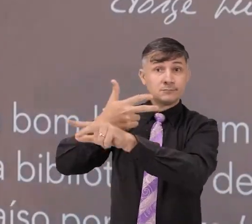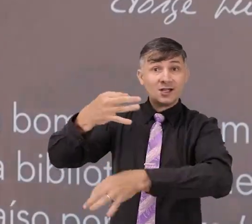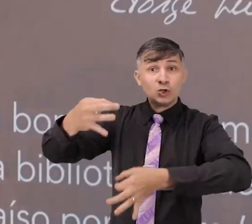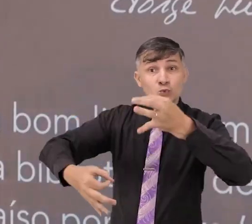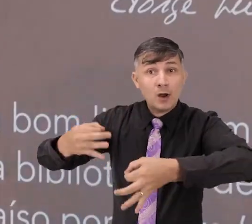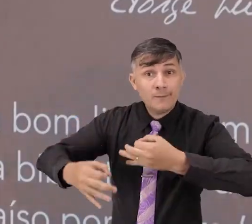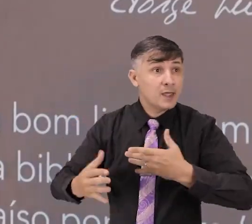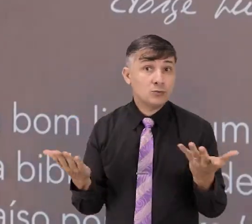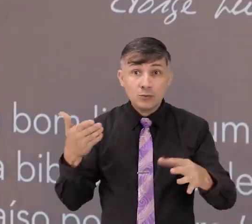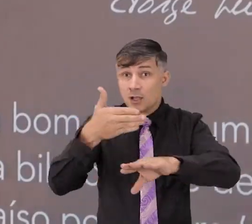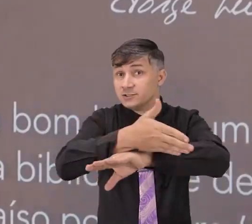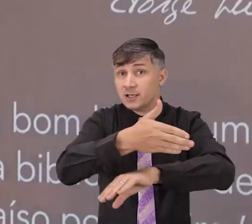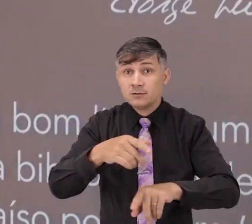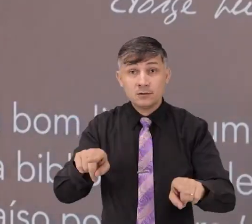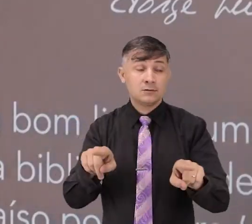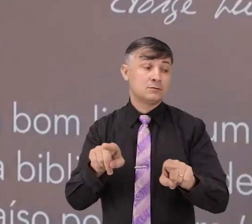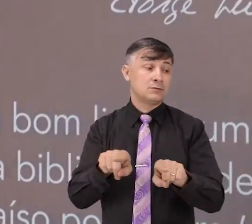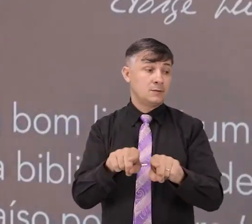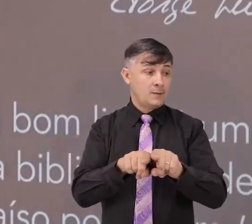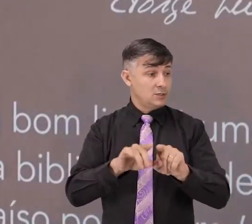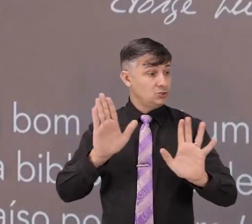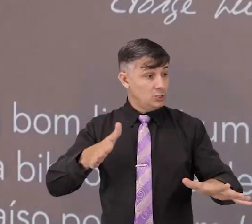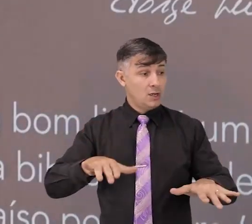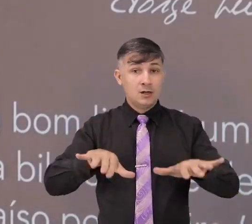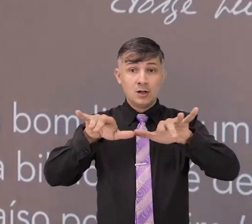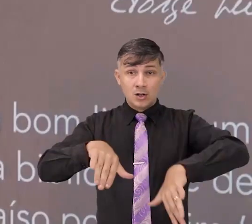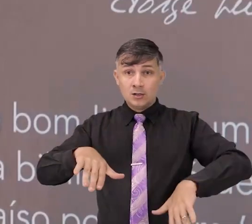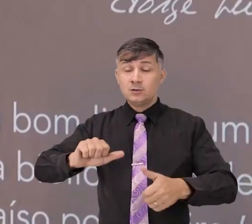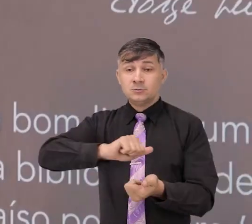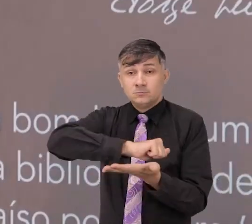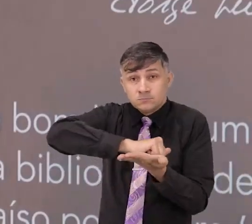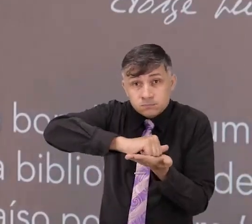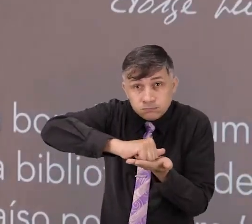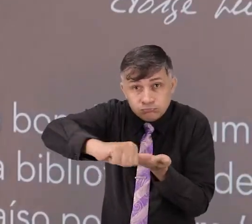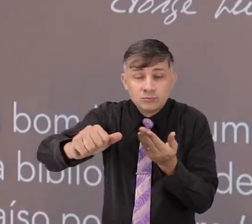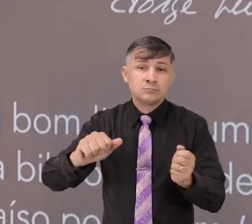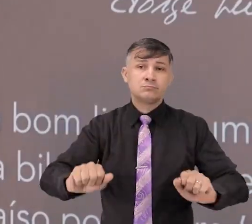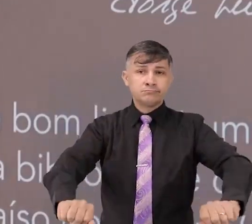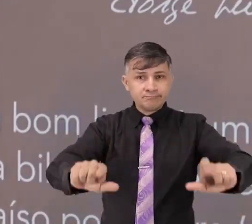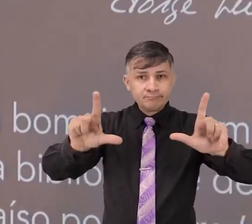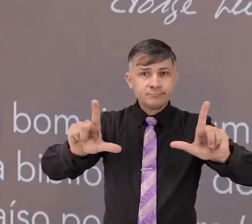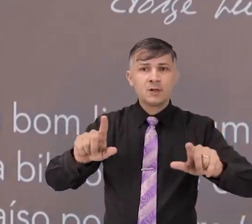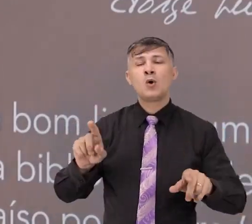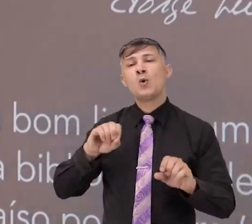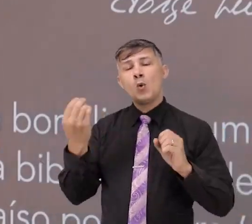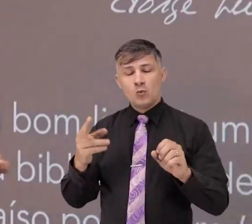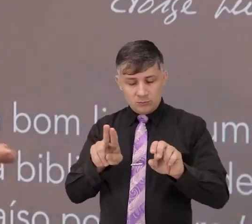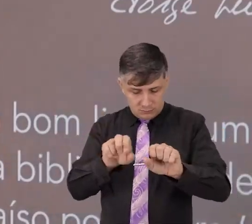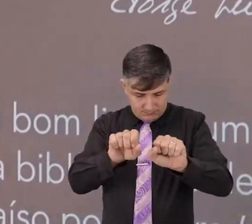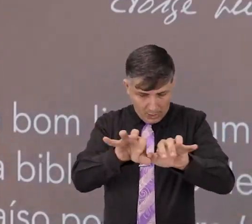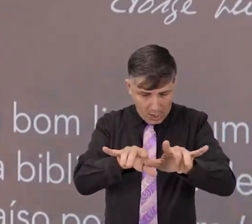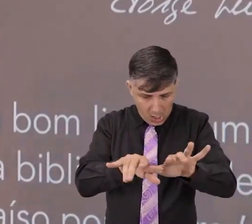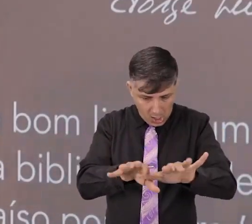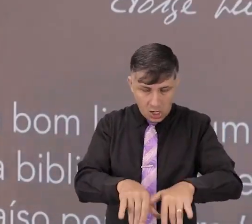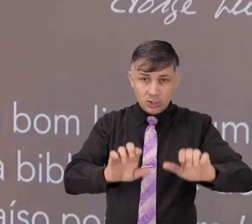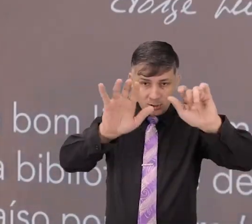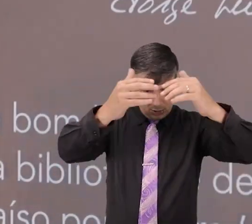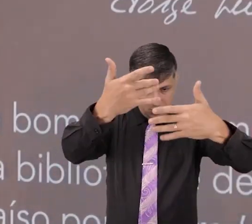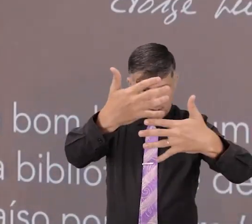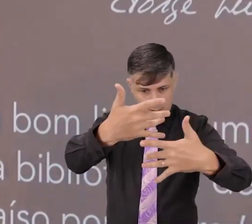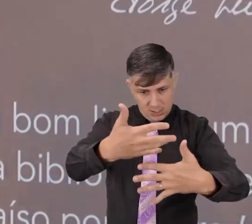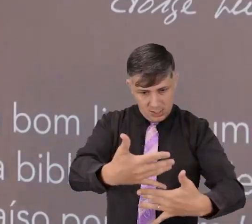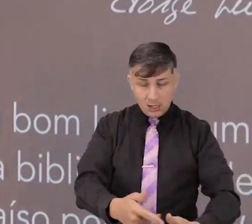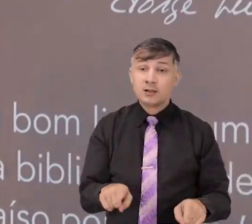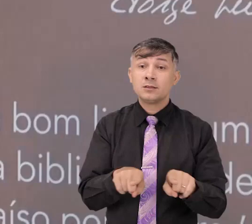digitalizar suas peças ou digitar as suas petições, mas, na verdade, também para fazer o acesso aos